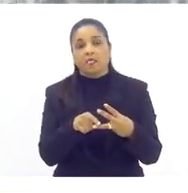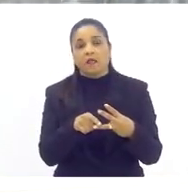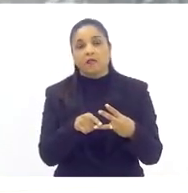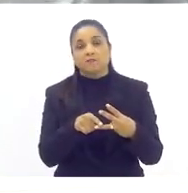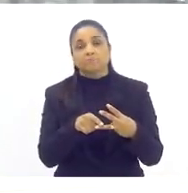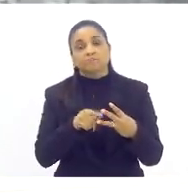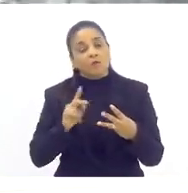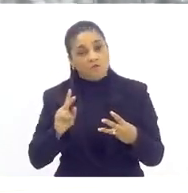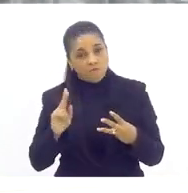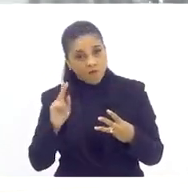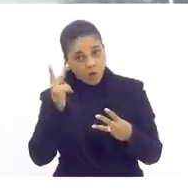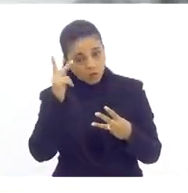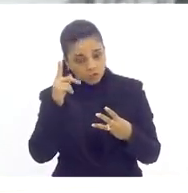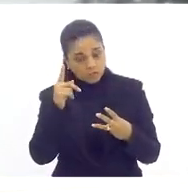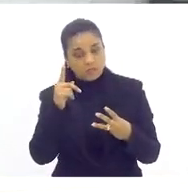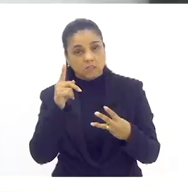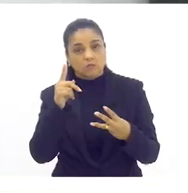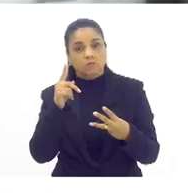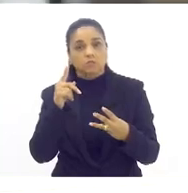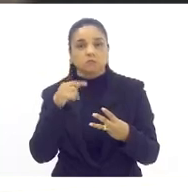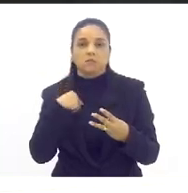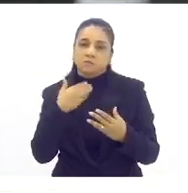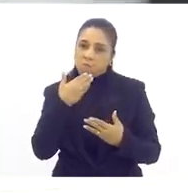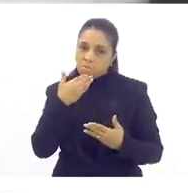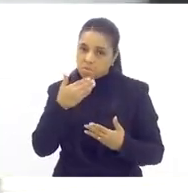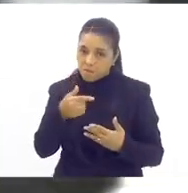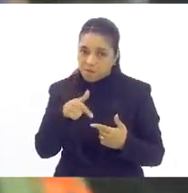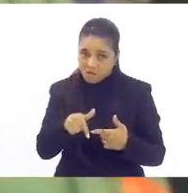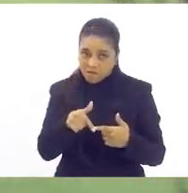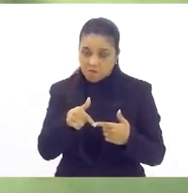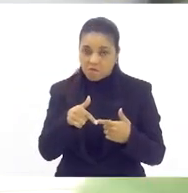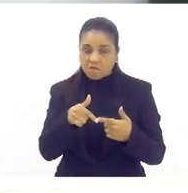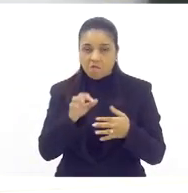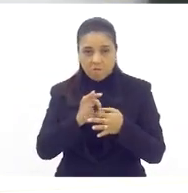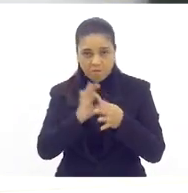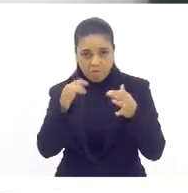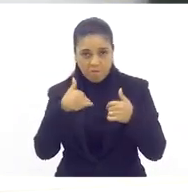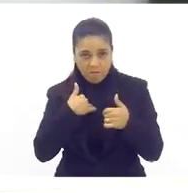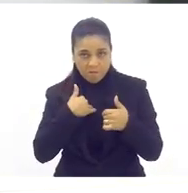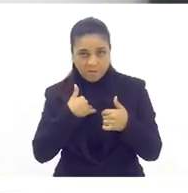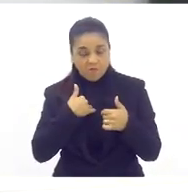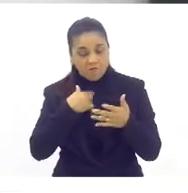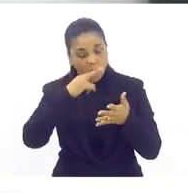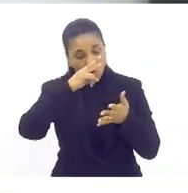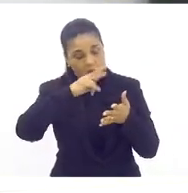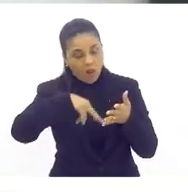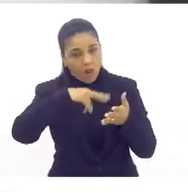questão da valorização e se vocês me permitem eu vou ler aqui